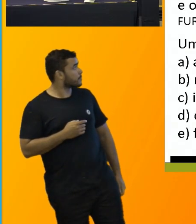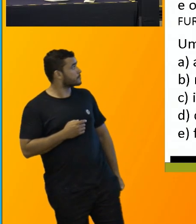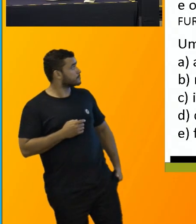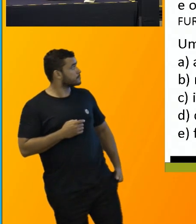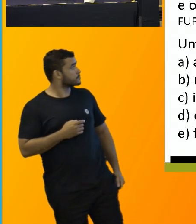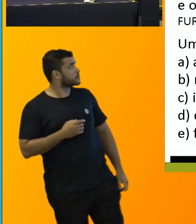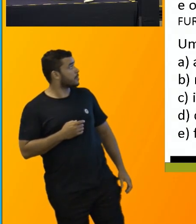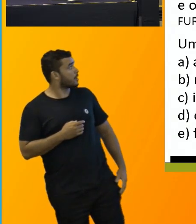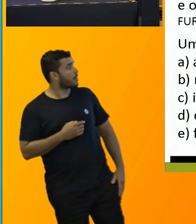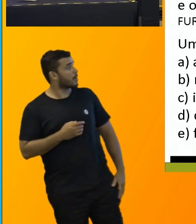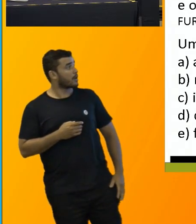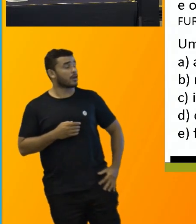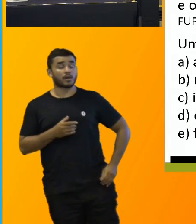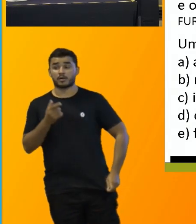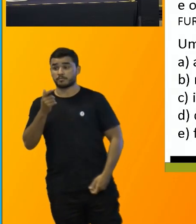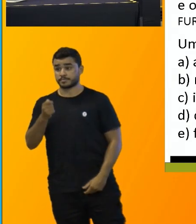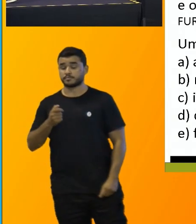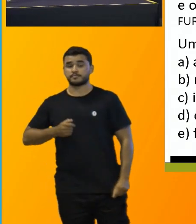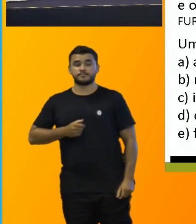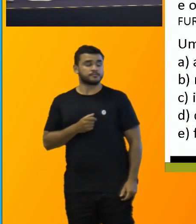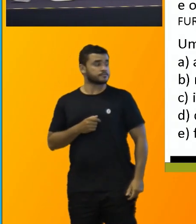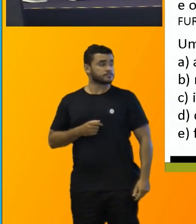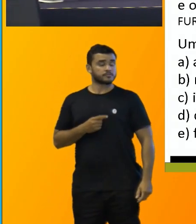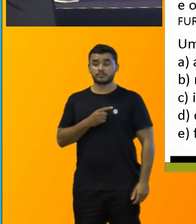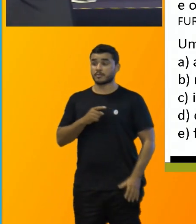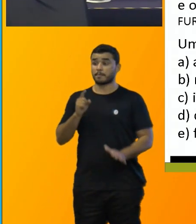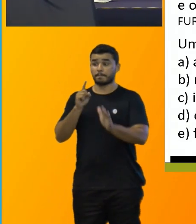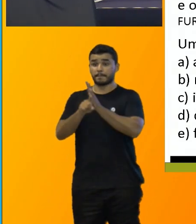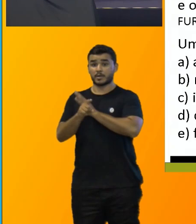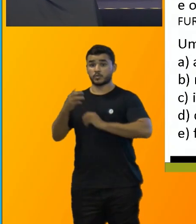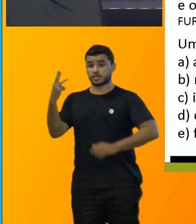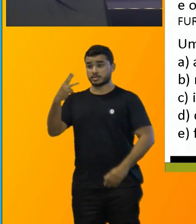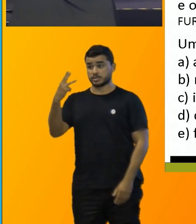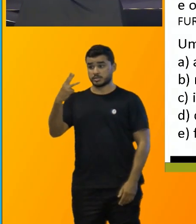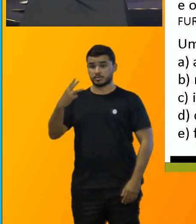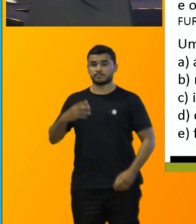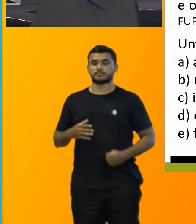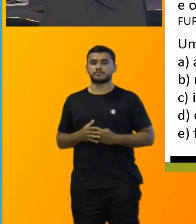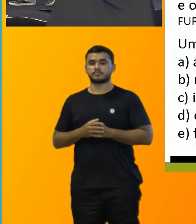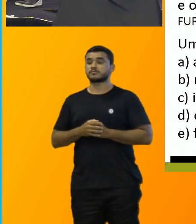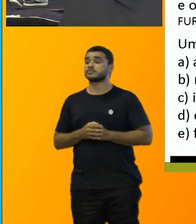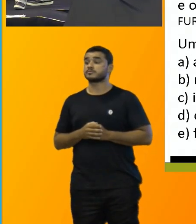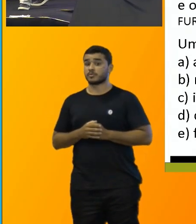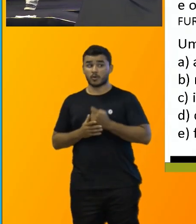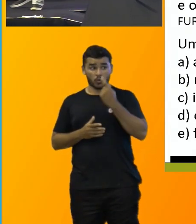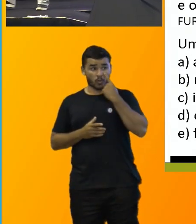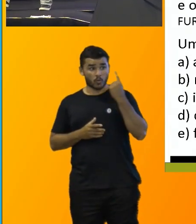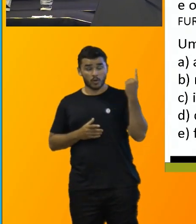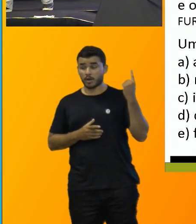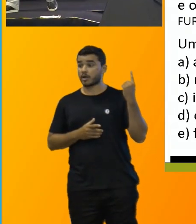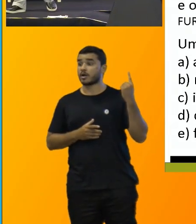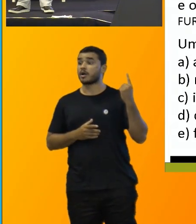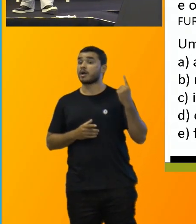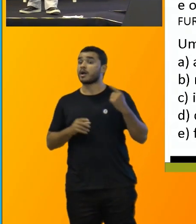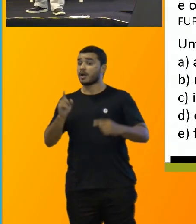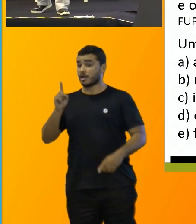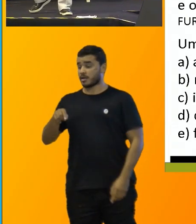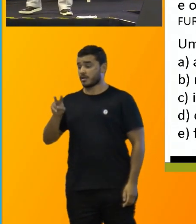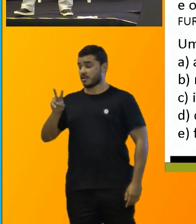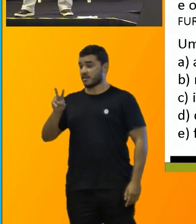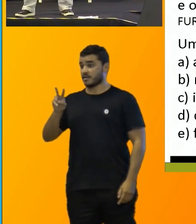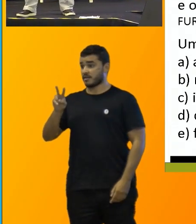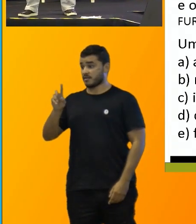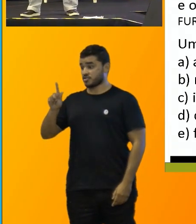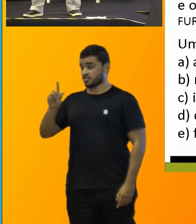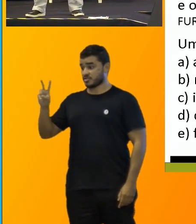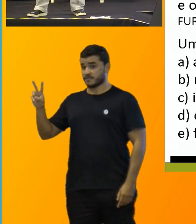pronto. Chegamos à questão de número 3. Eu disse que Vargas economicamente